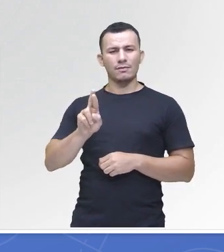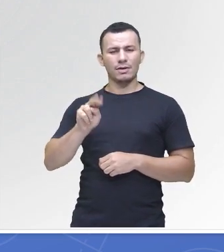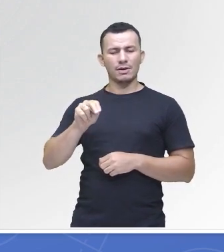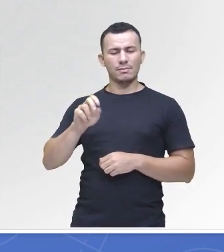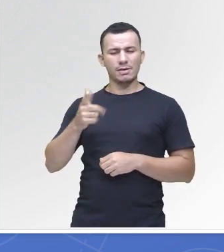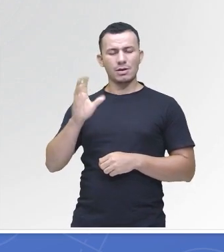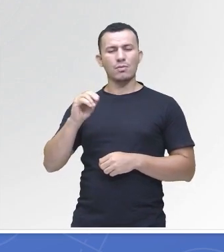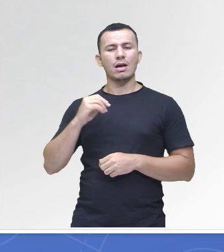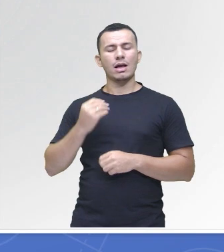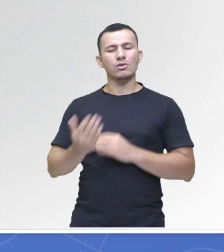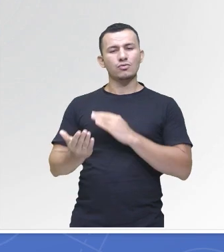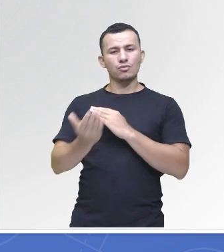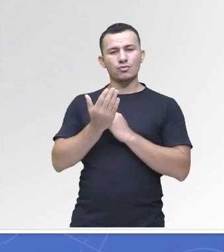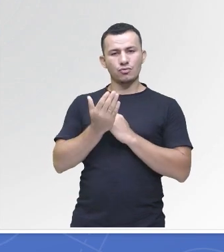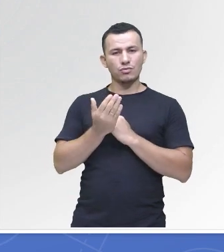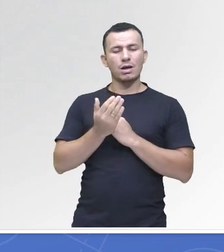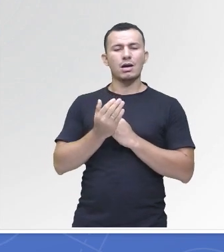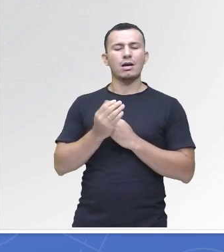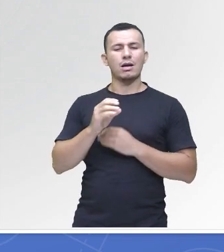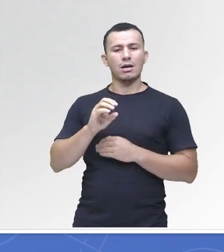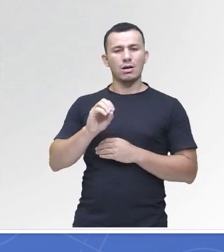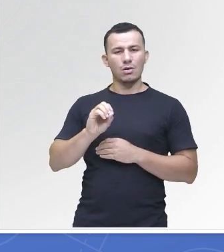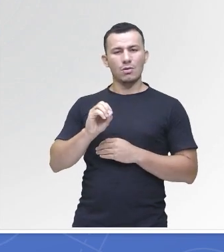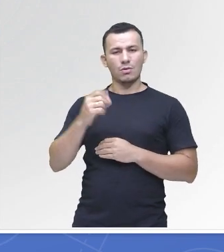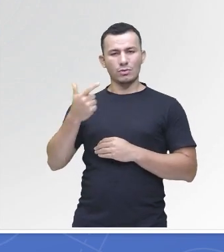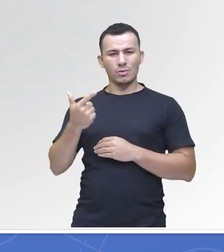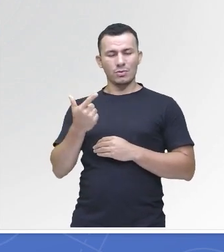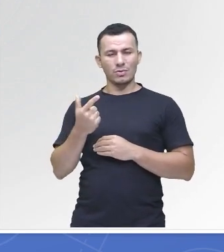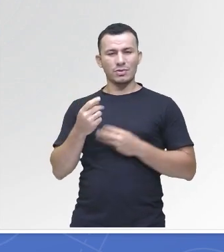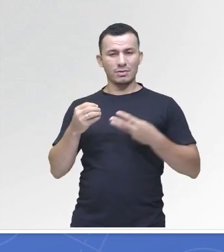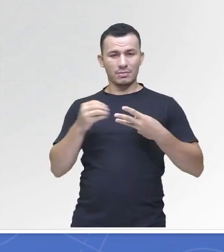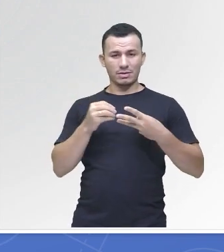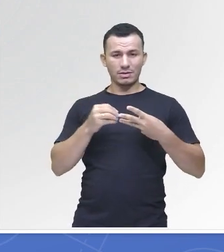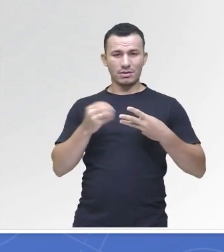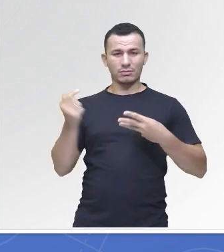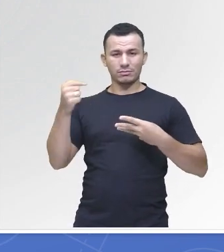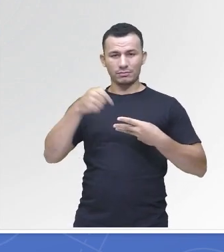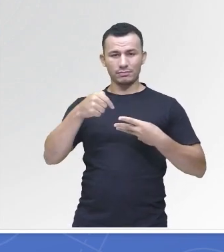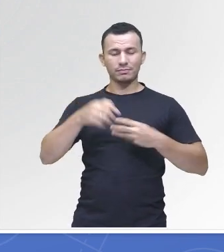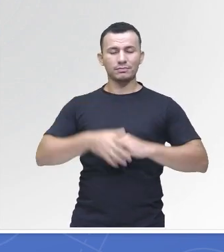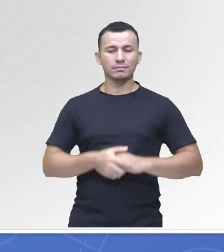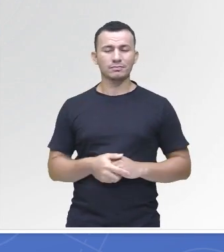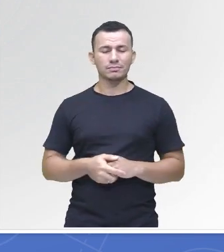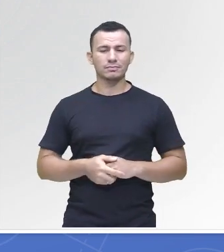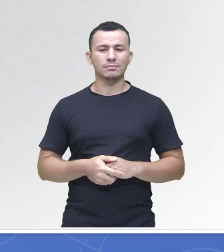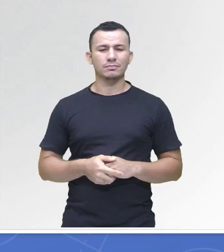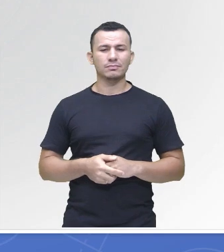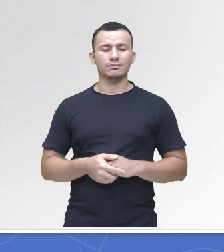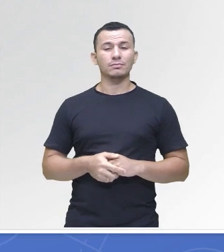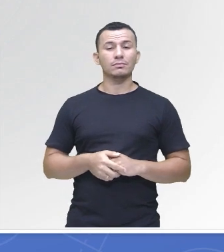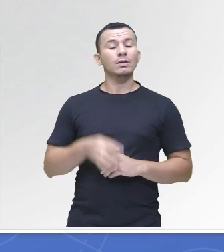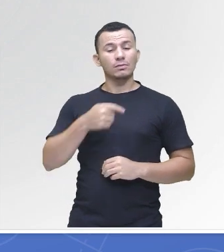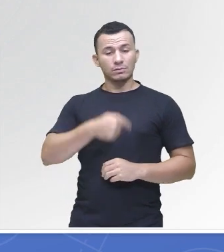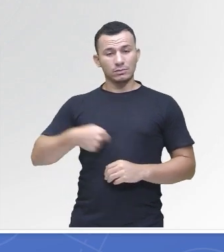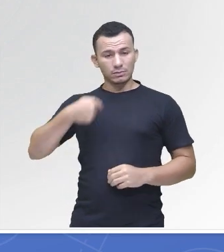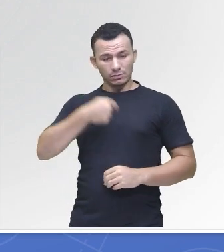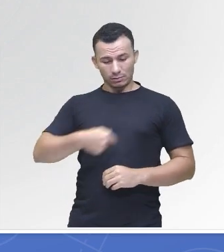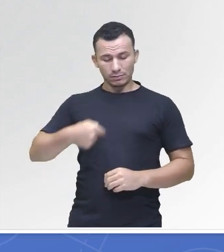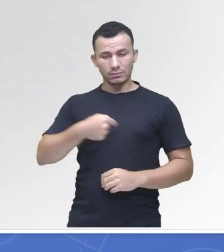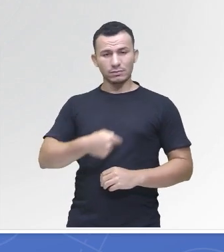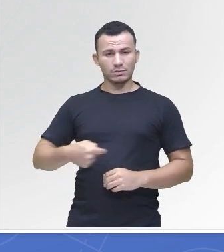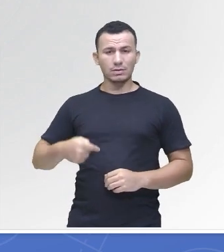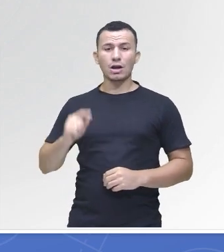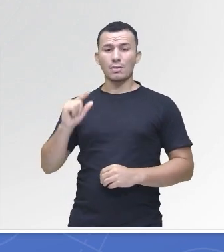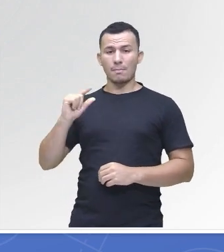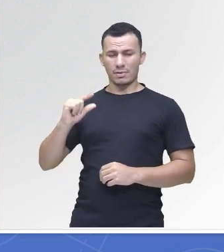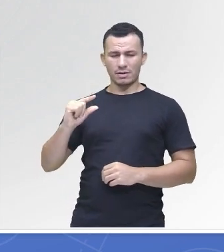para as nossas células. E o sistema circulatório, ele tem a pequena circulação, que